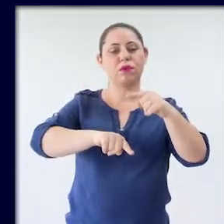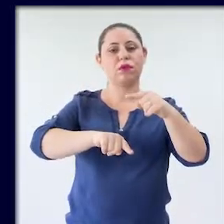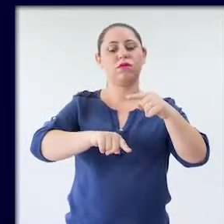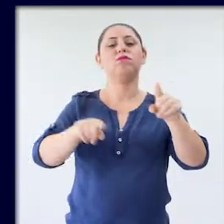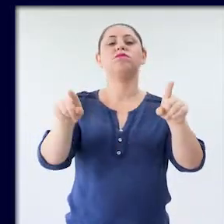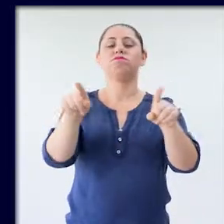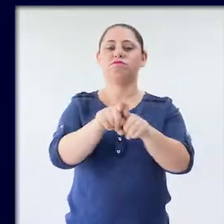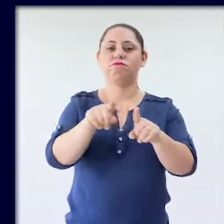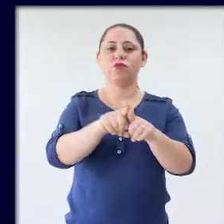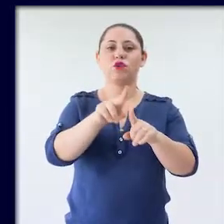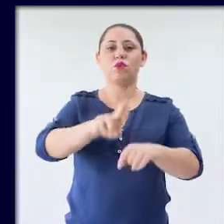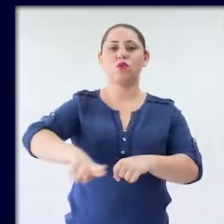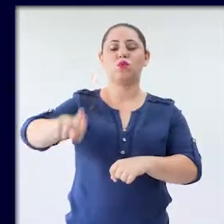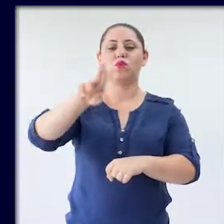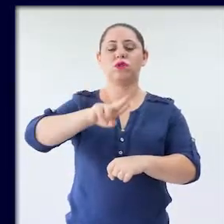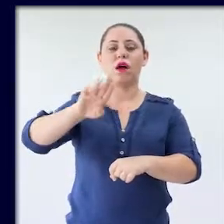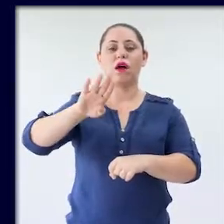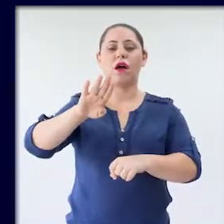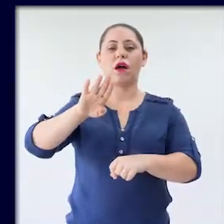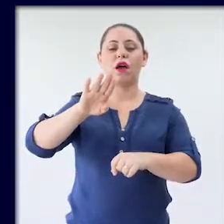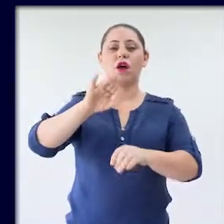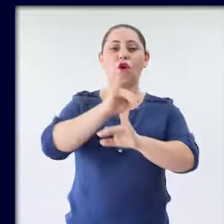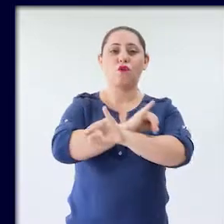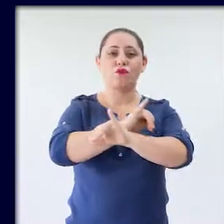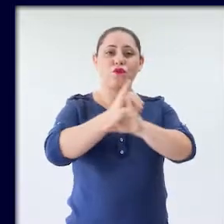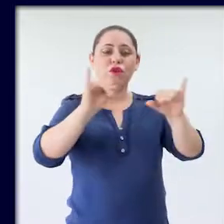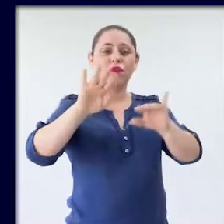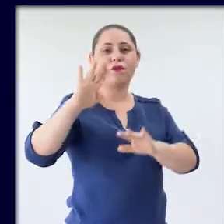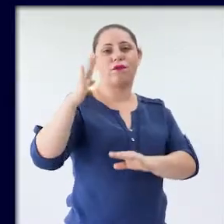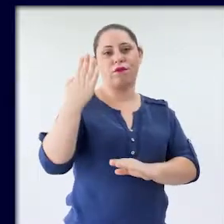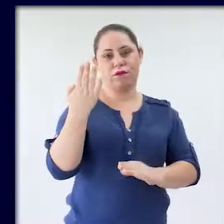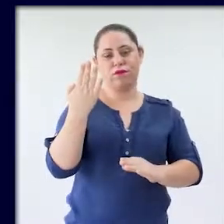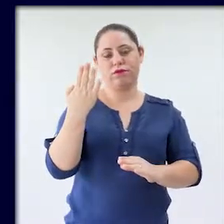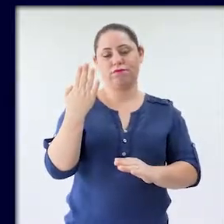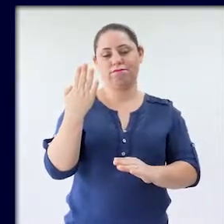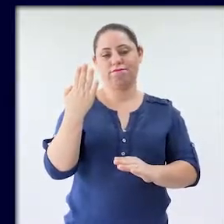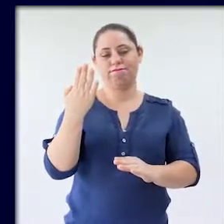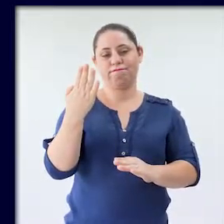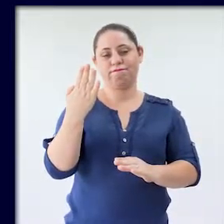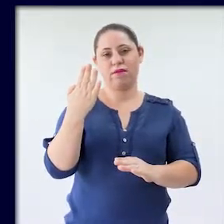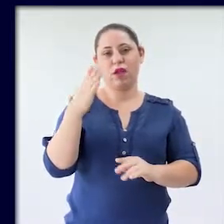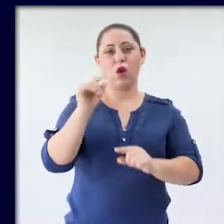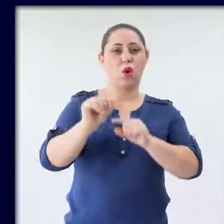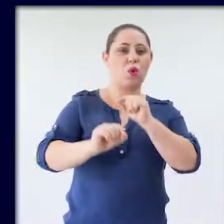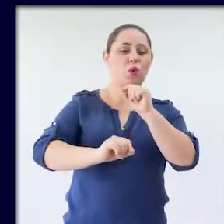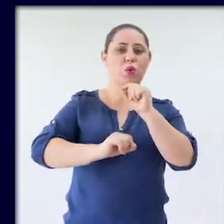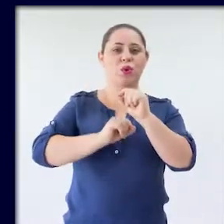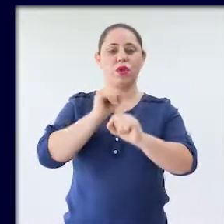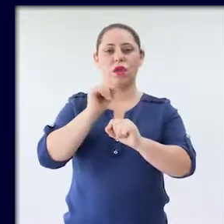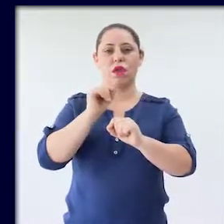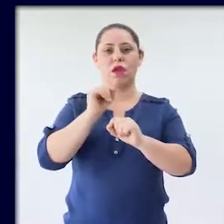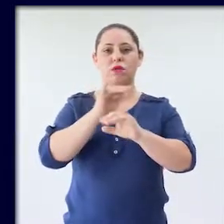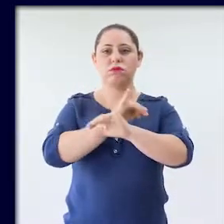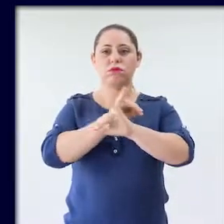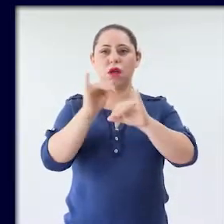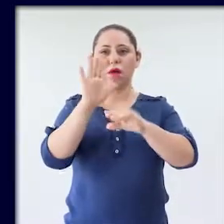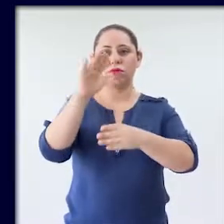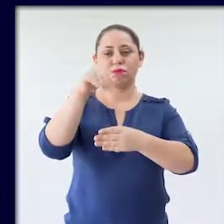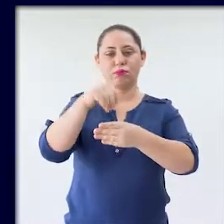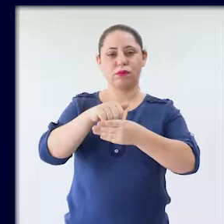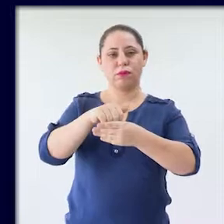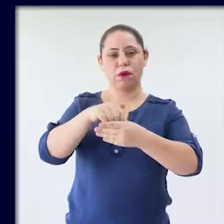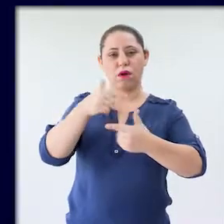proibida a utilização de fake news, né, de notícias falsas. Isso aí caracteriza uma propaganda